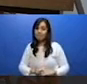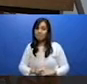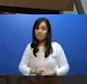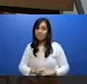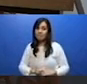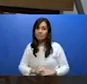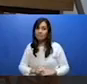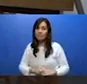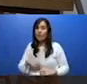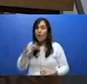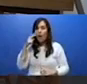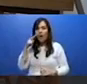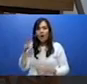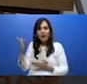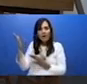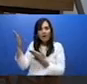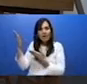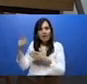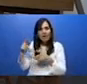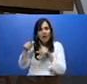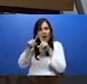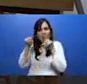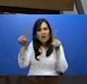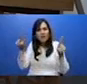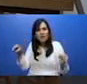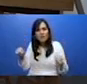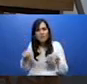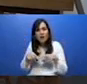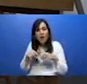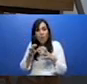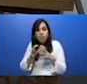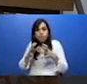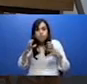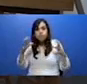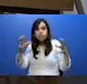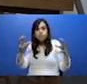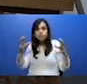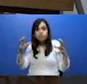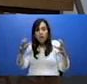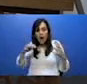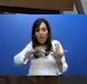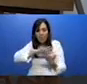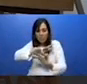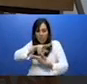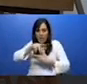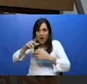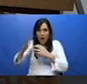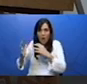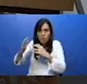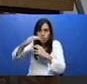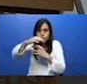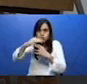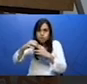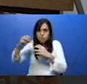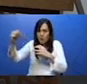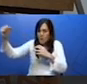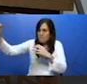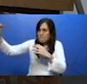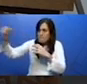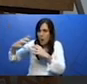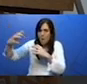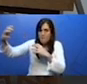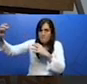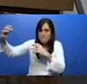dos dinossauros na Terra foi um grande meteorito que chocou-se com a superfície da